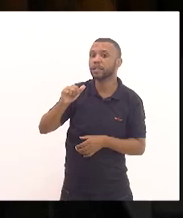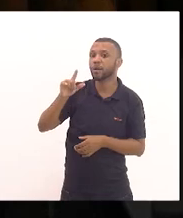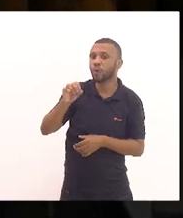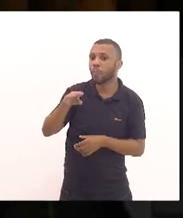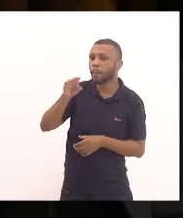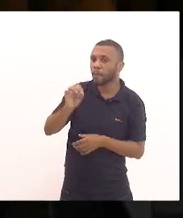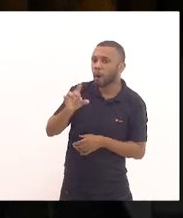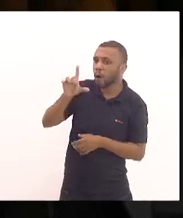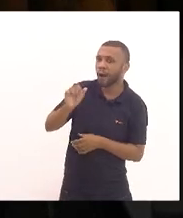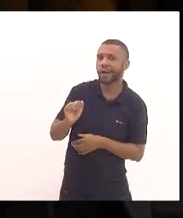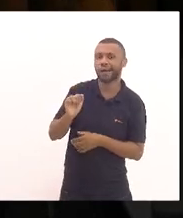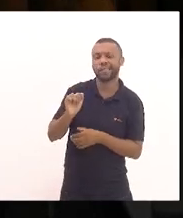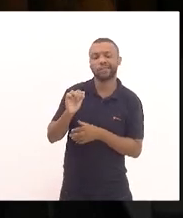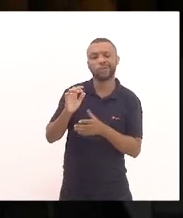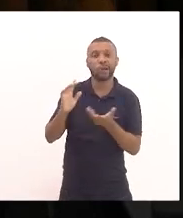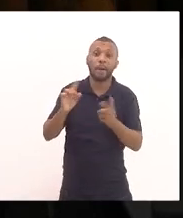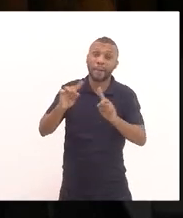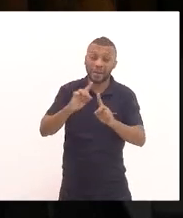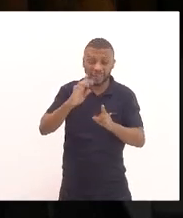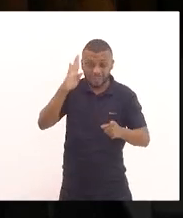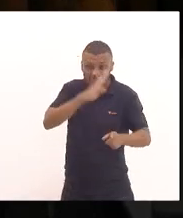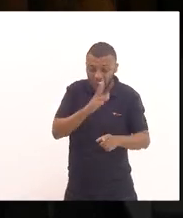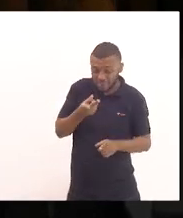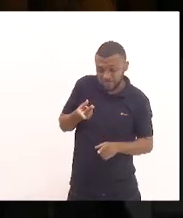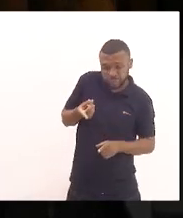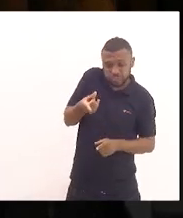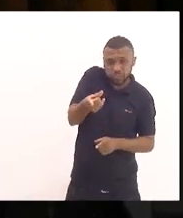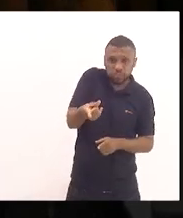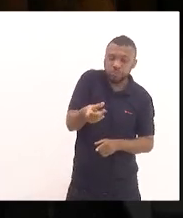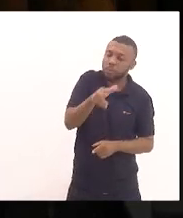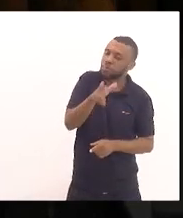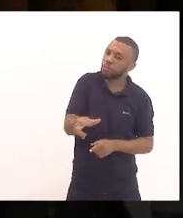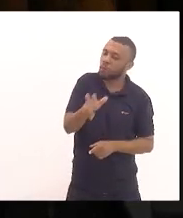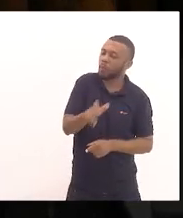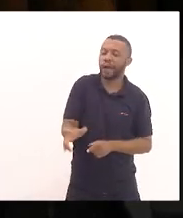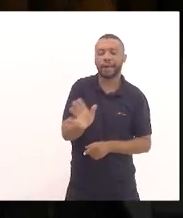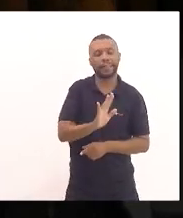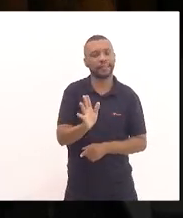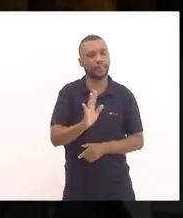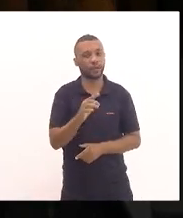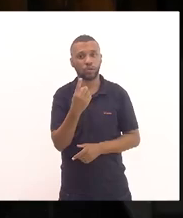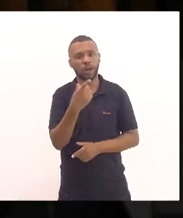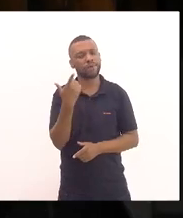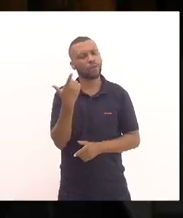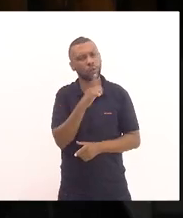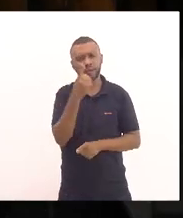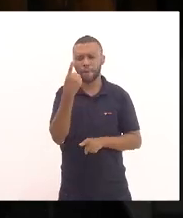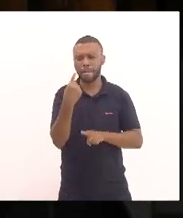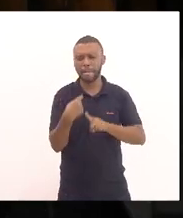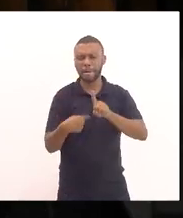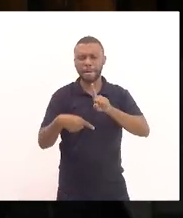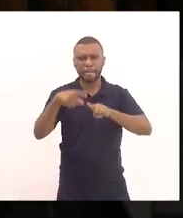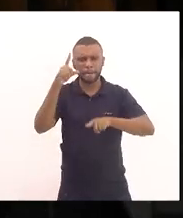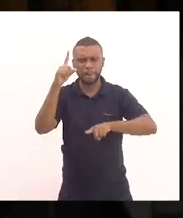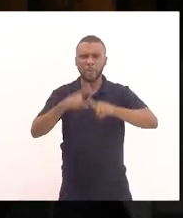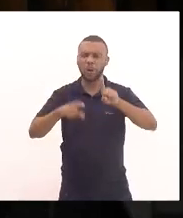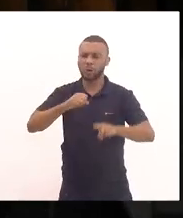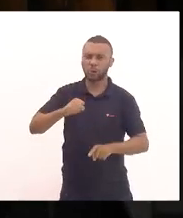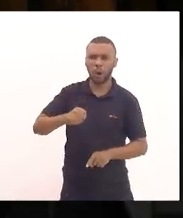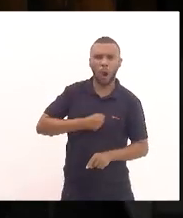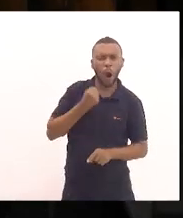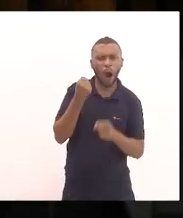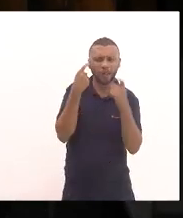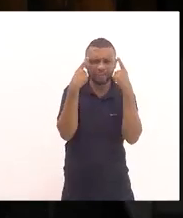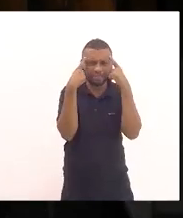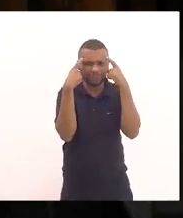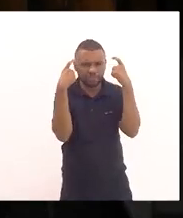devastação. Mas não há mal que dure para sempre. Não há mal que dure para sempre. Nós vamos virar a página do ódio, da